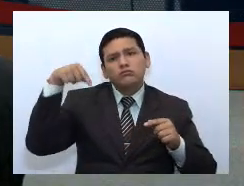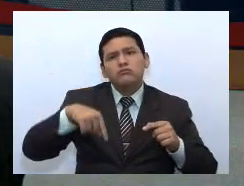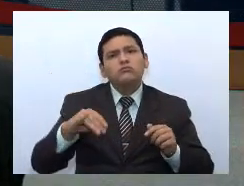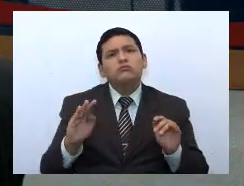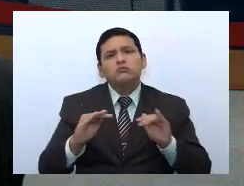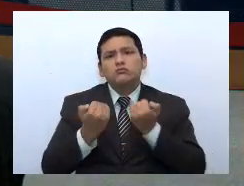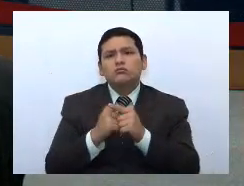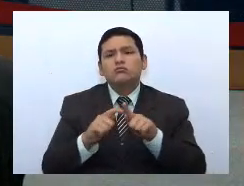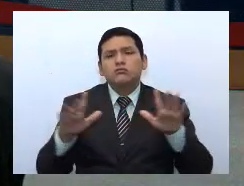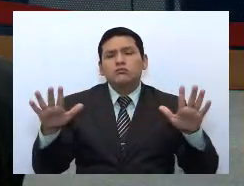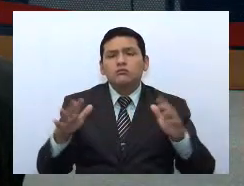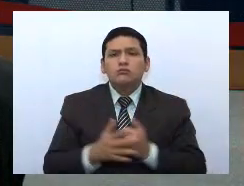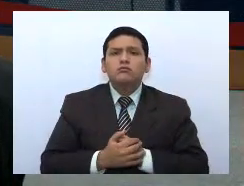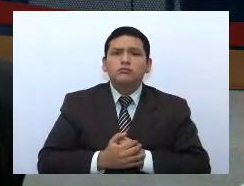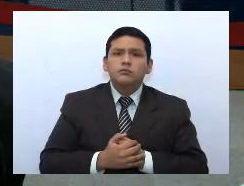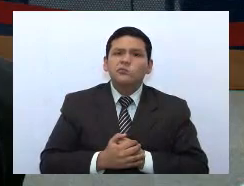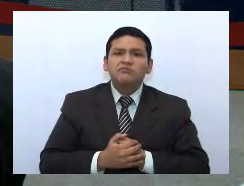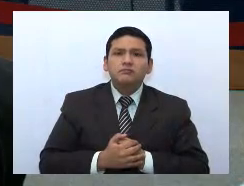presidente, pela ordem também.